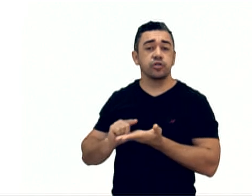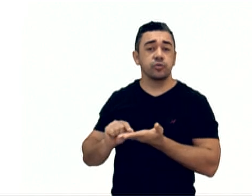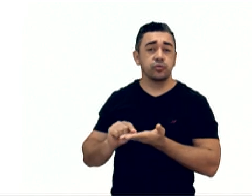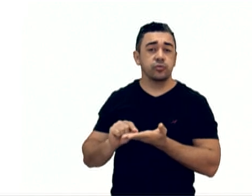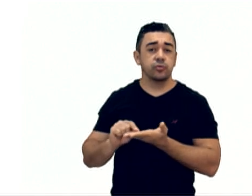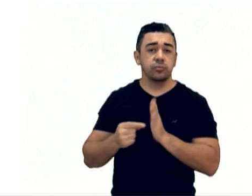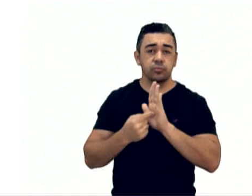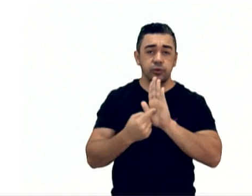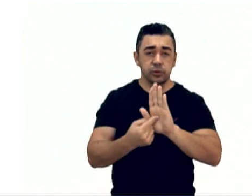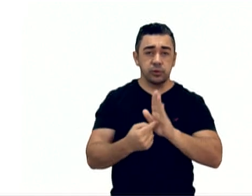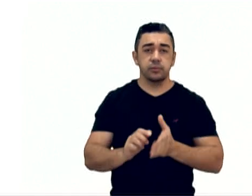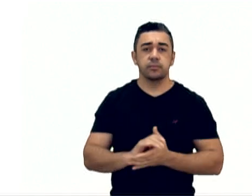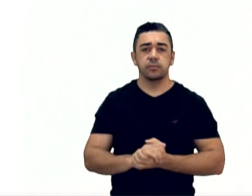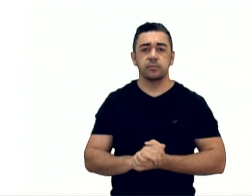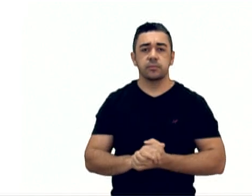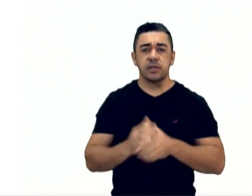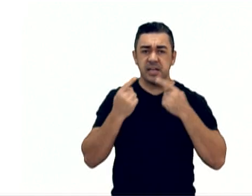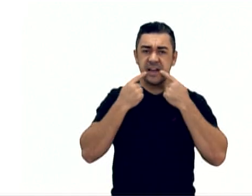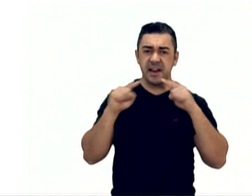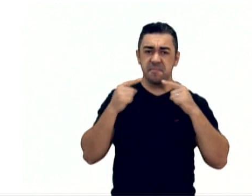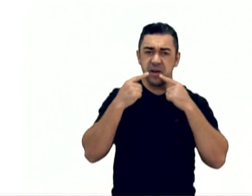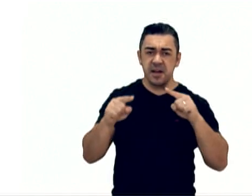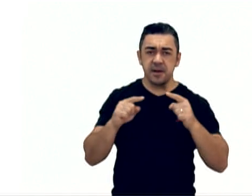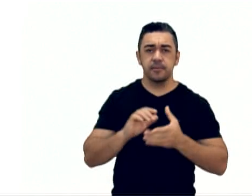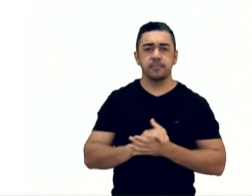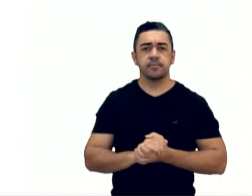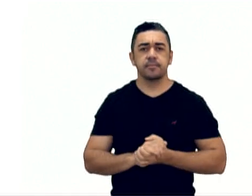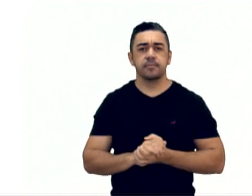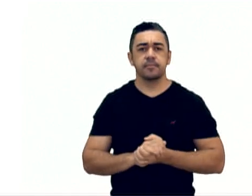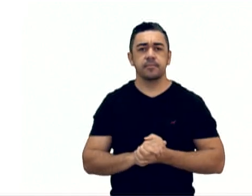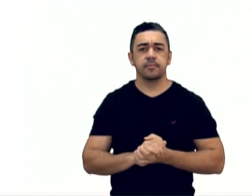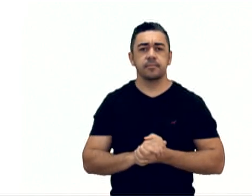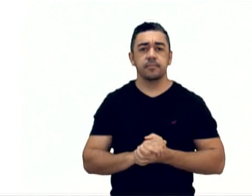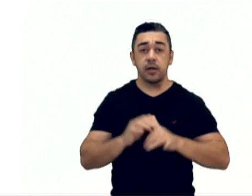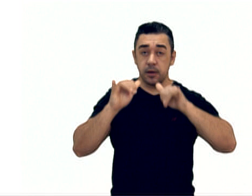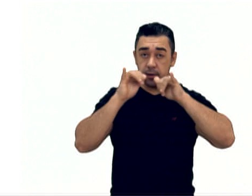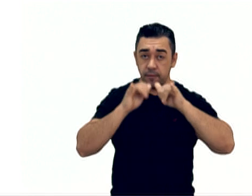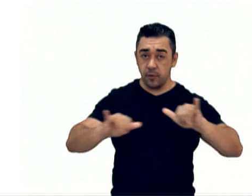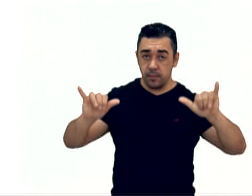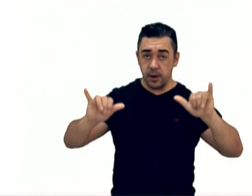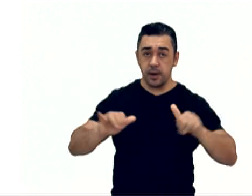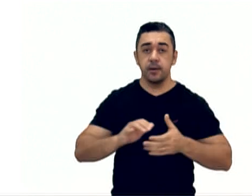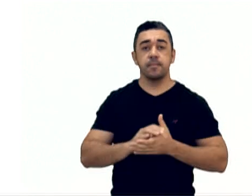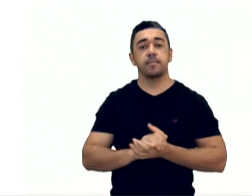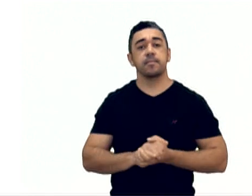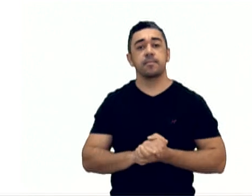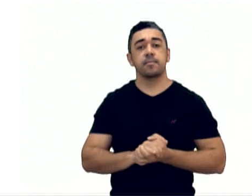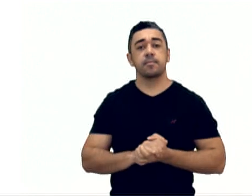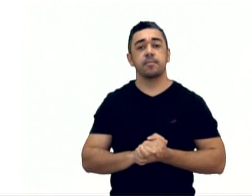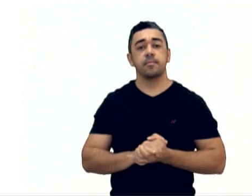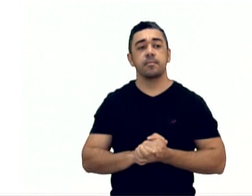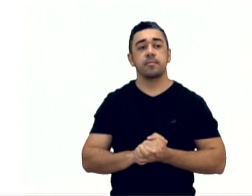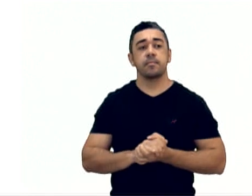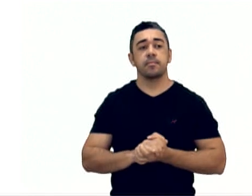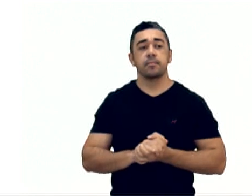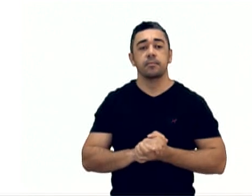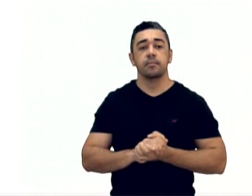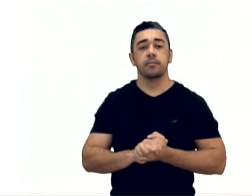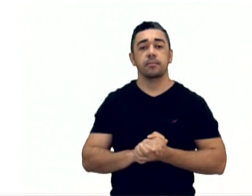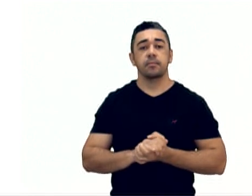To complain, reclamar? Or to inform, informar? Or to